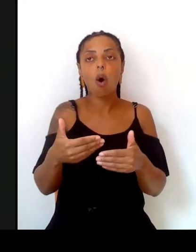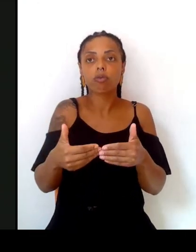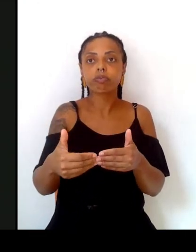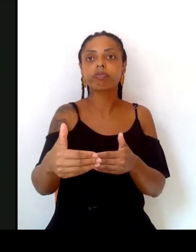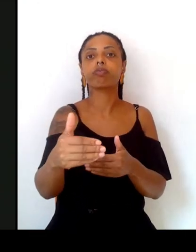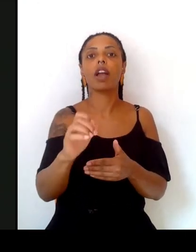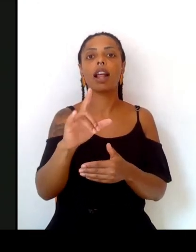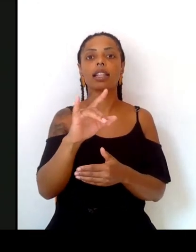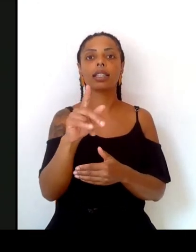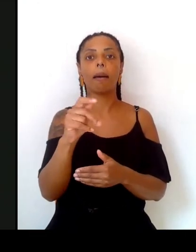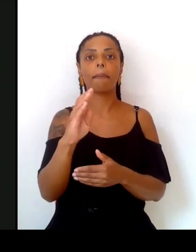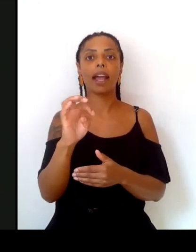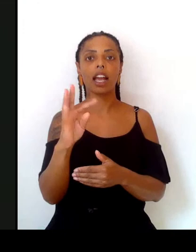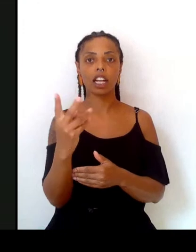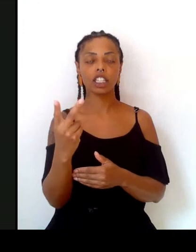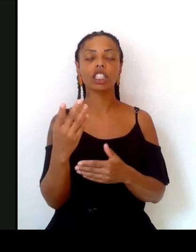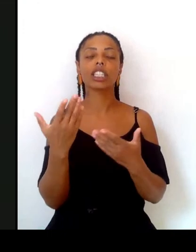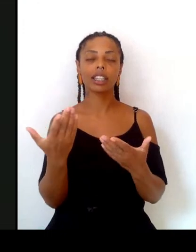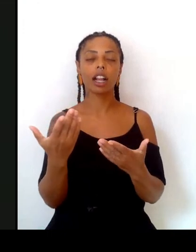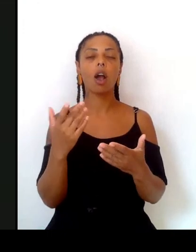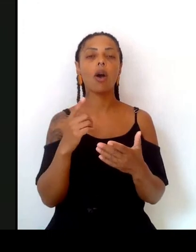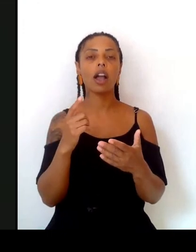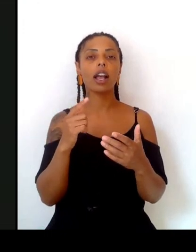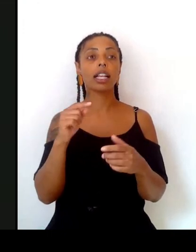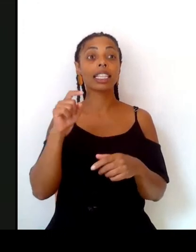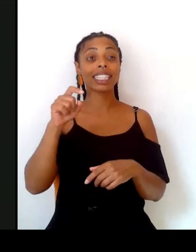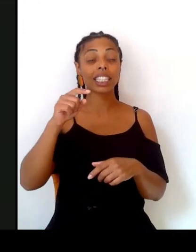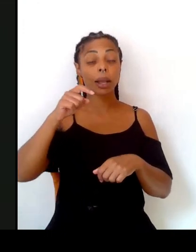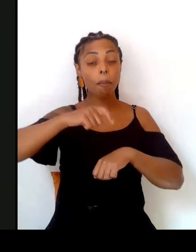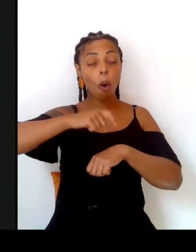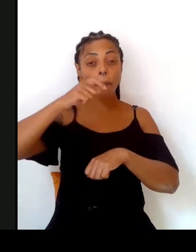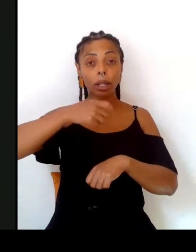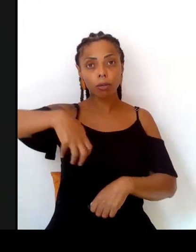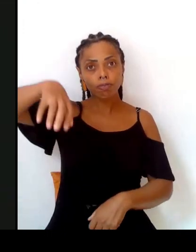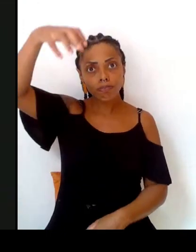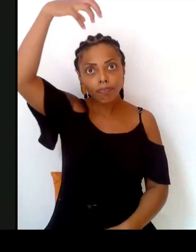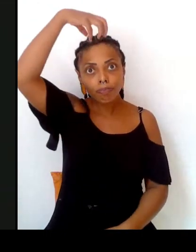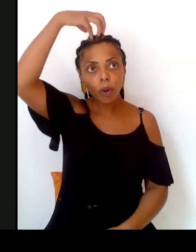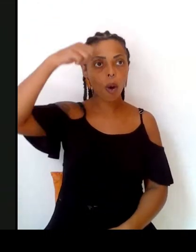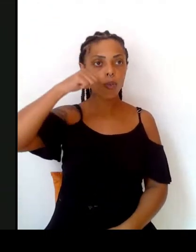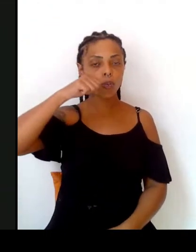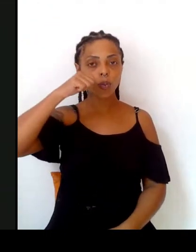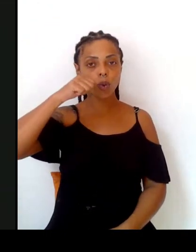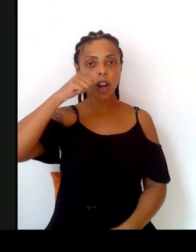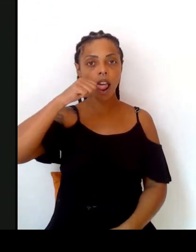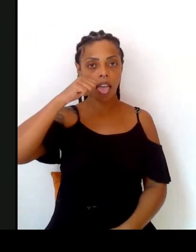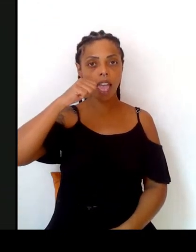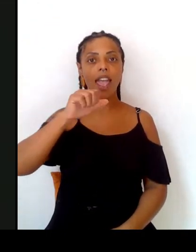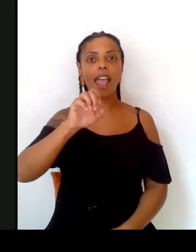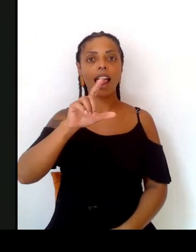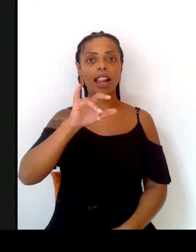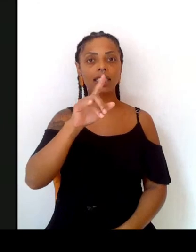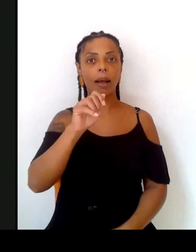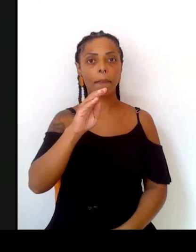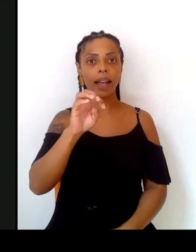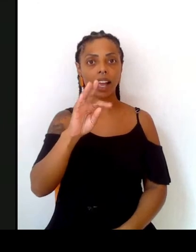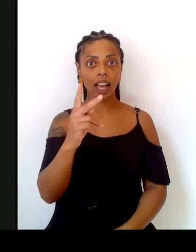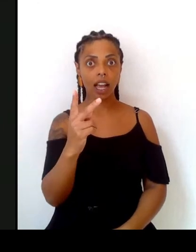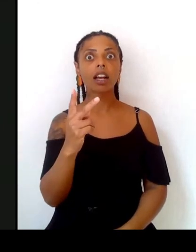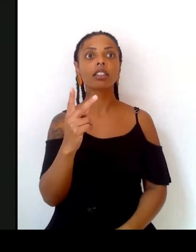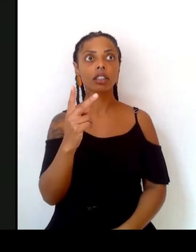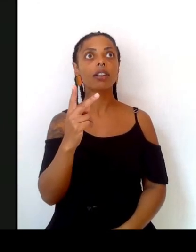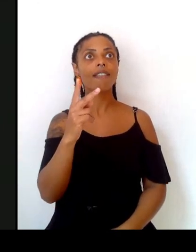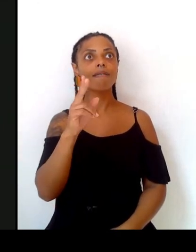da coroação da Rainha Elizabeth como um Marco para a mudança política Então tudo seria